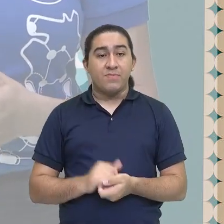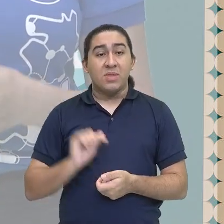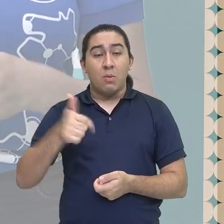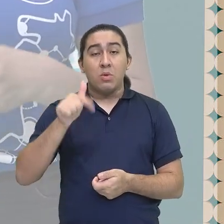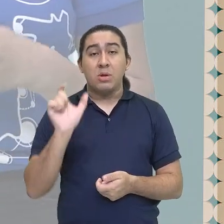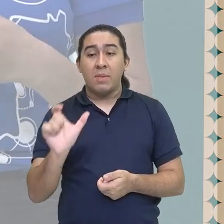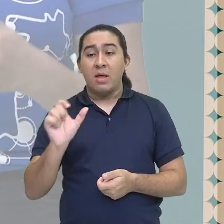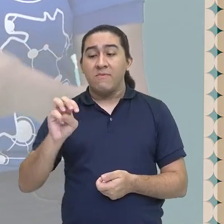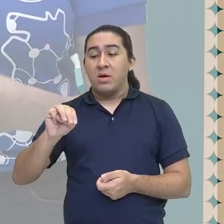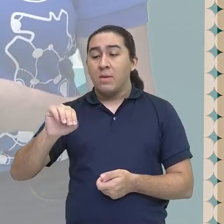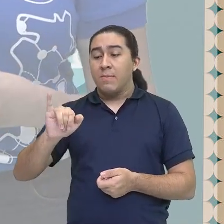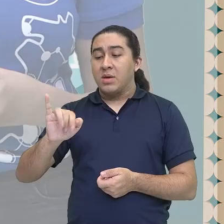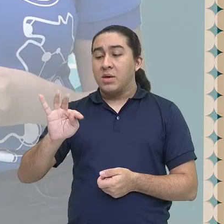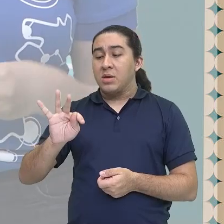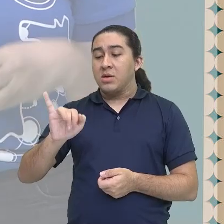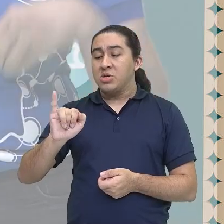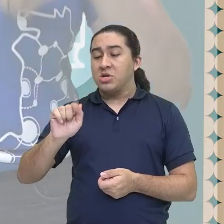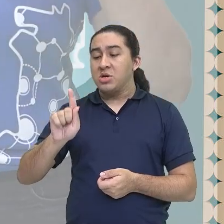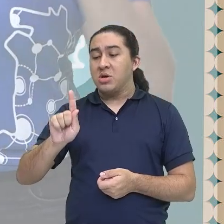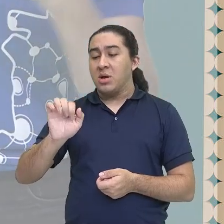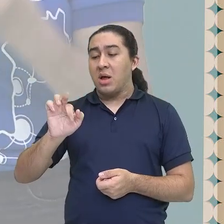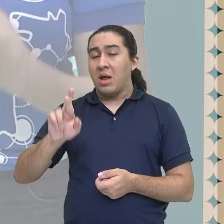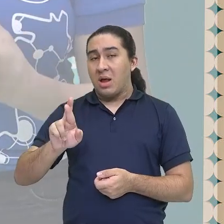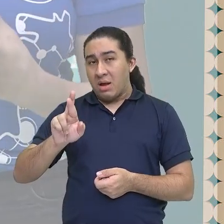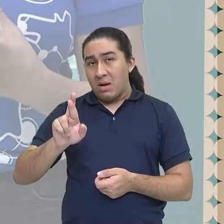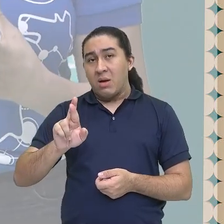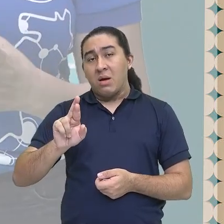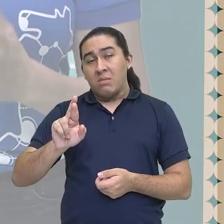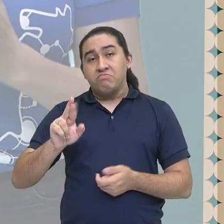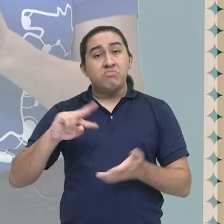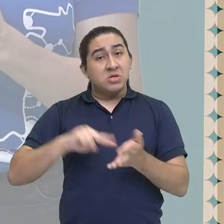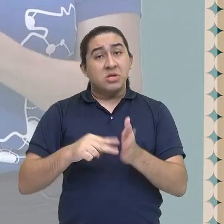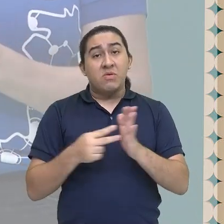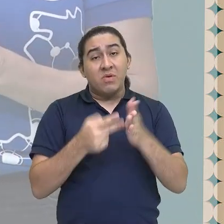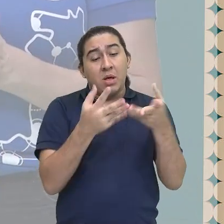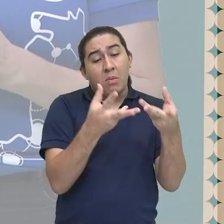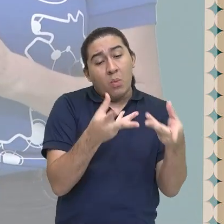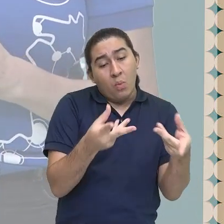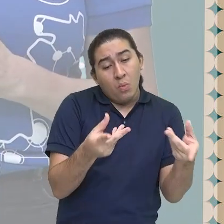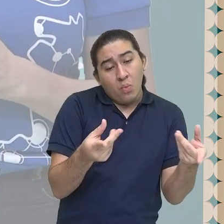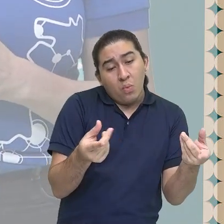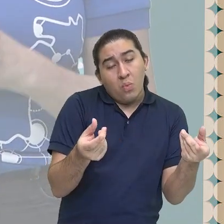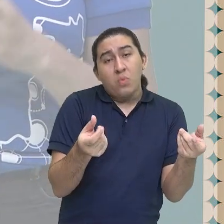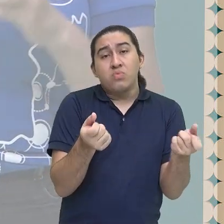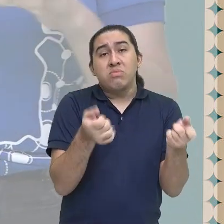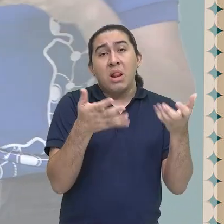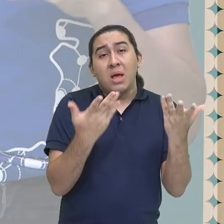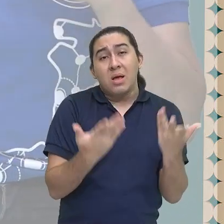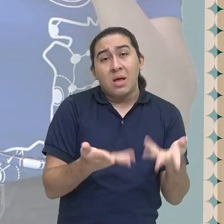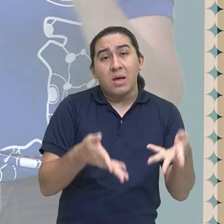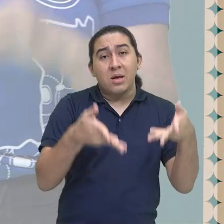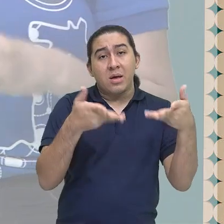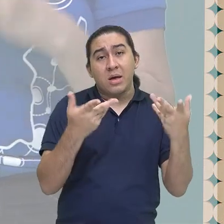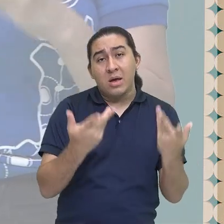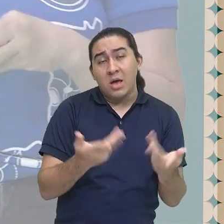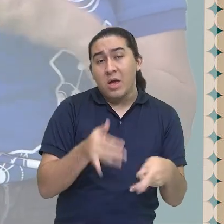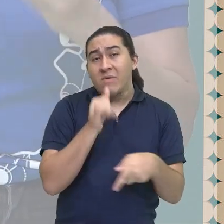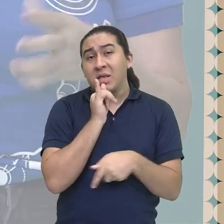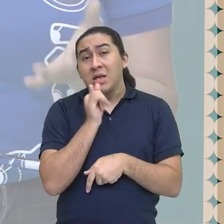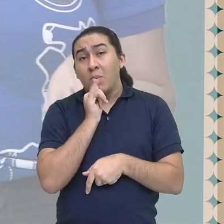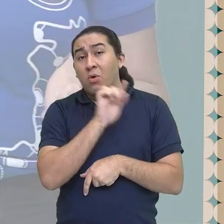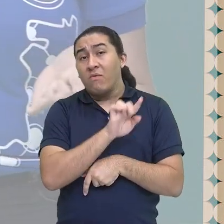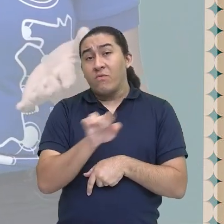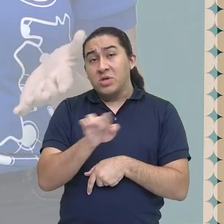Mitigar em vez de suavizar, amenizar. Então, são situações que você vai lá,